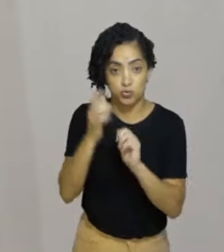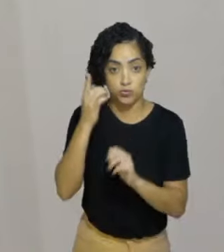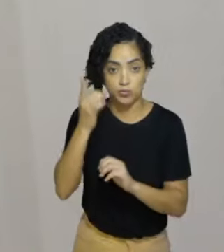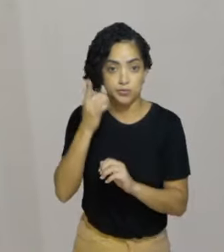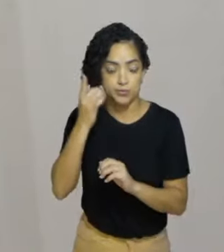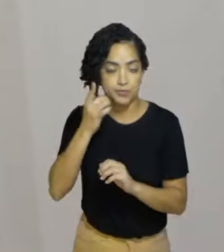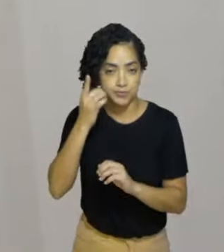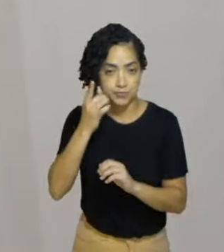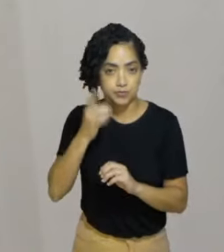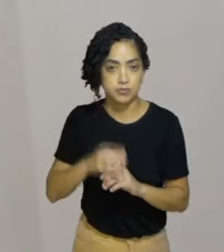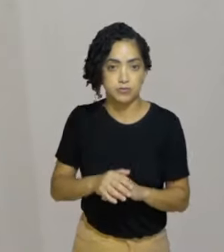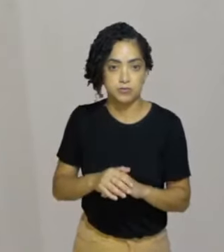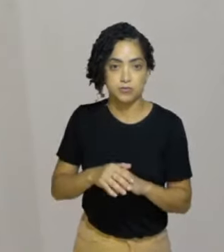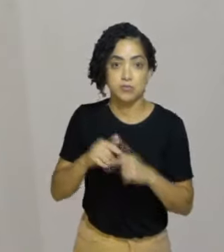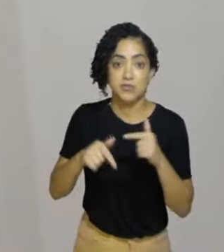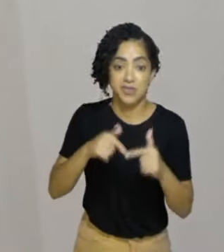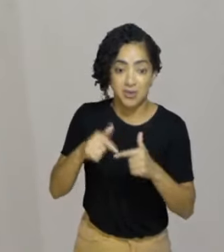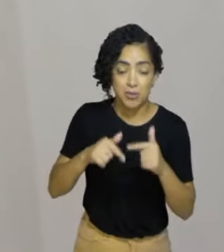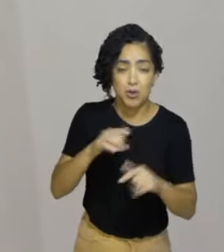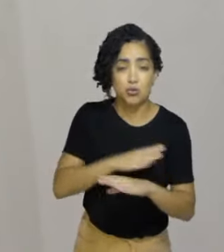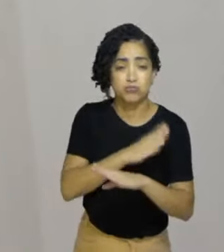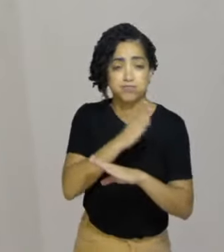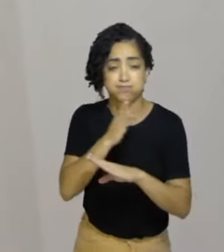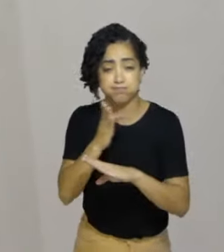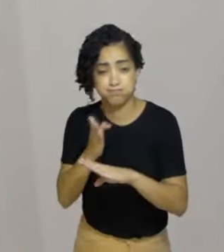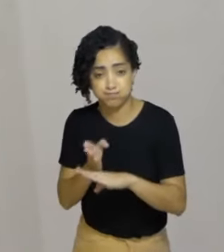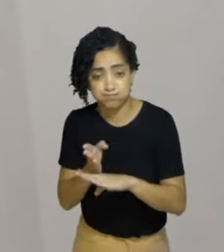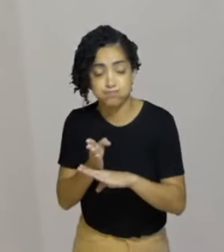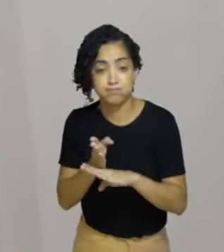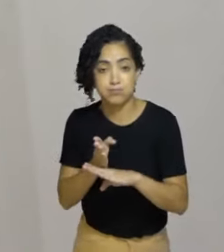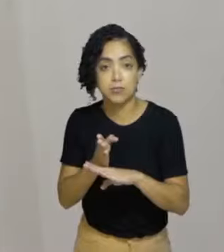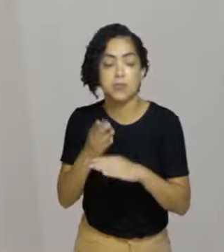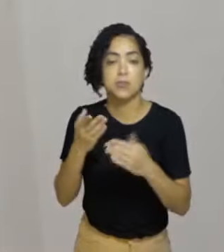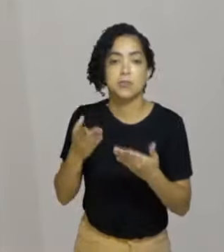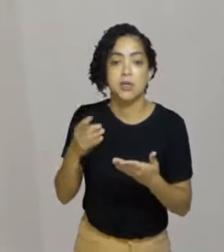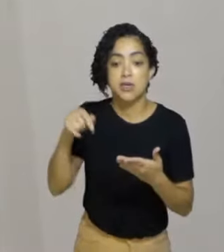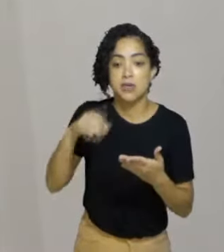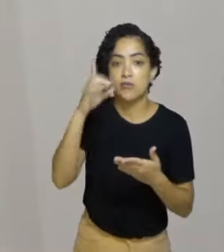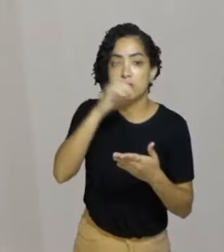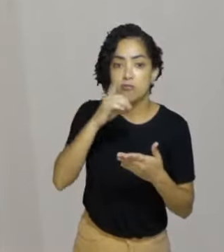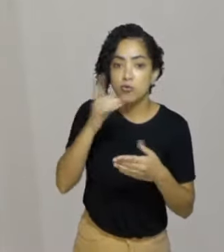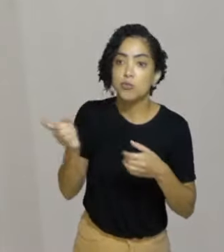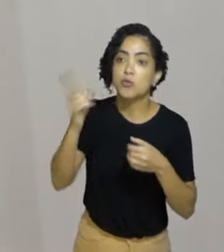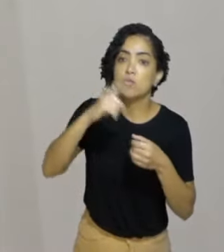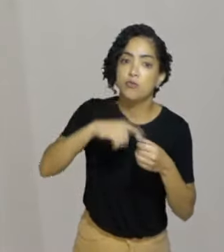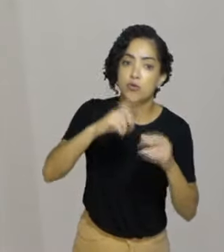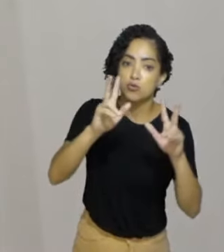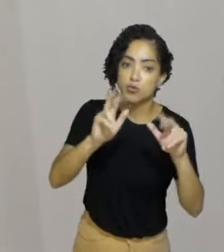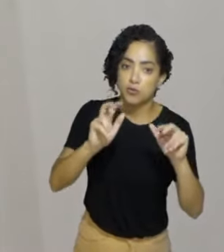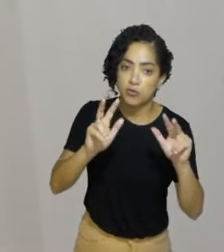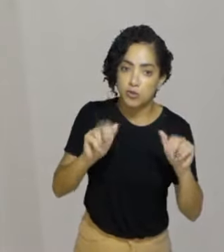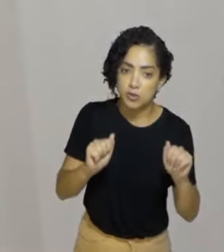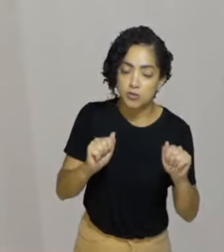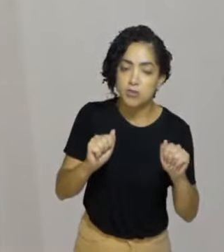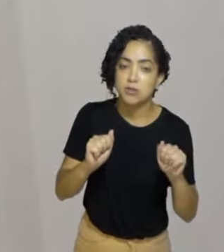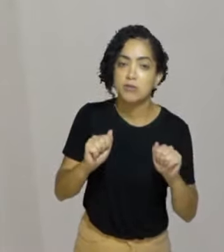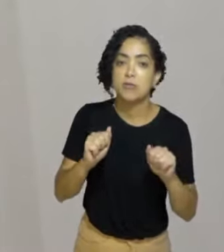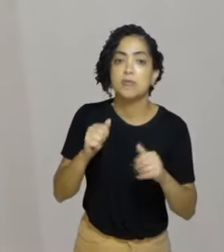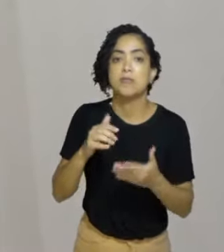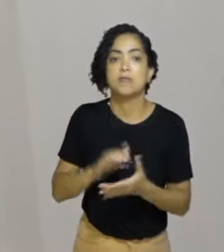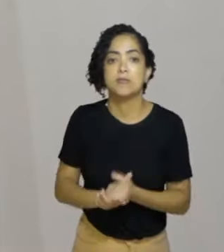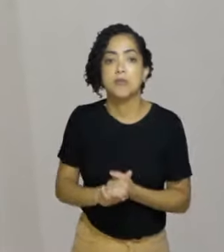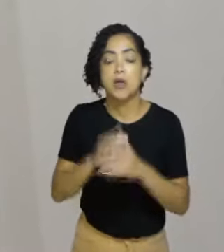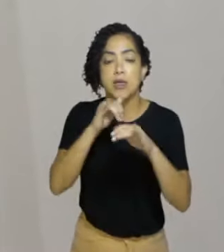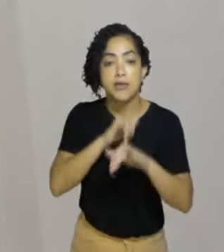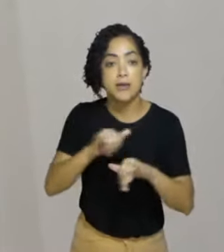Jaraguá. Trabalhou até a noite, até a tarde da noite, e domingo já estava aqui em Florianópolis, foi para Joinville, atendeu Joinville e